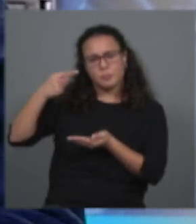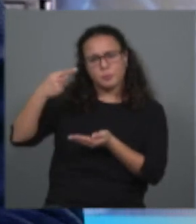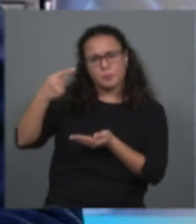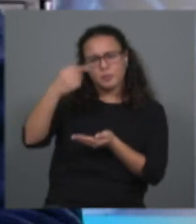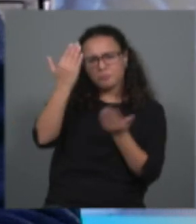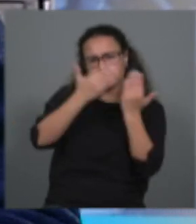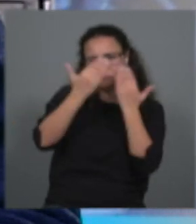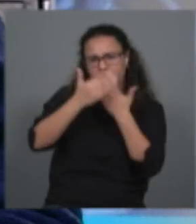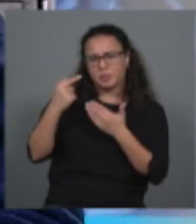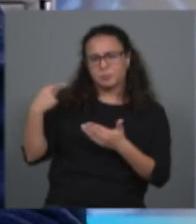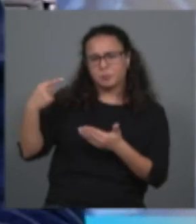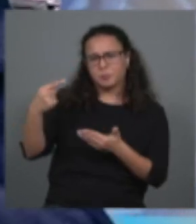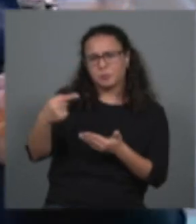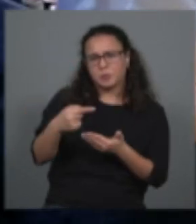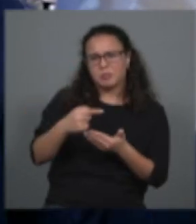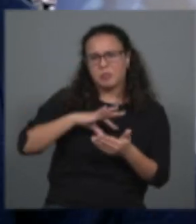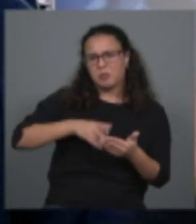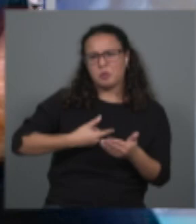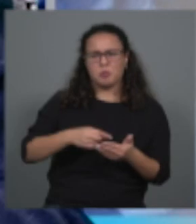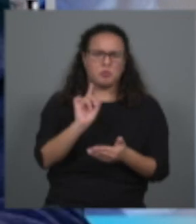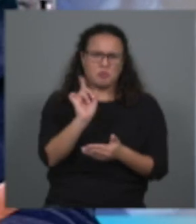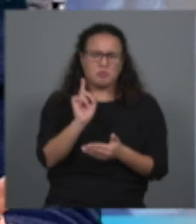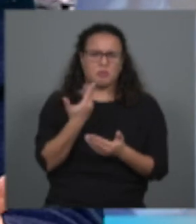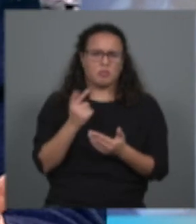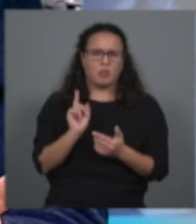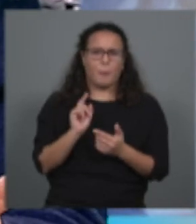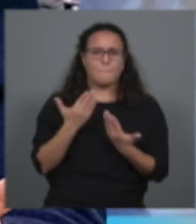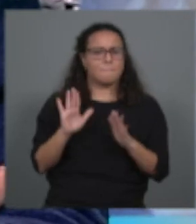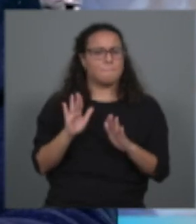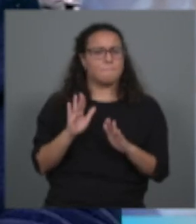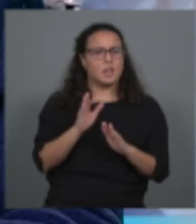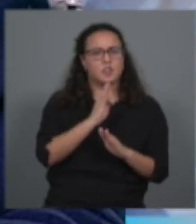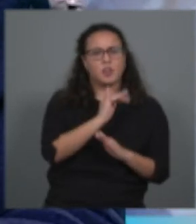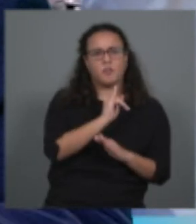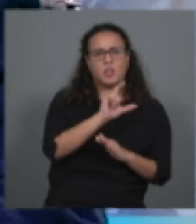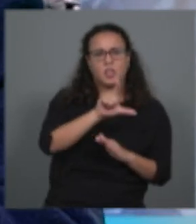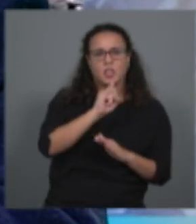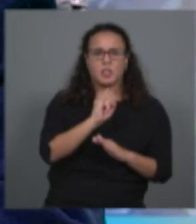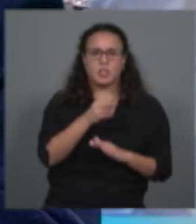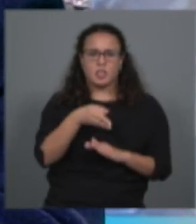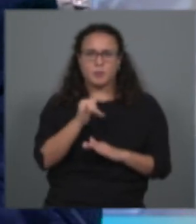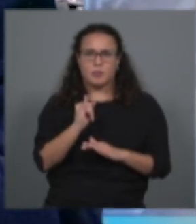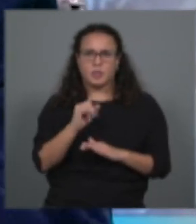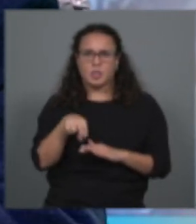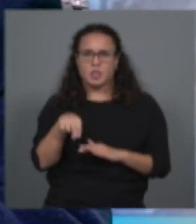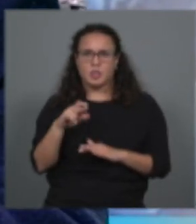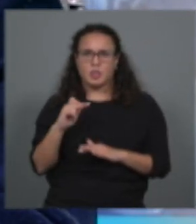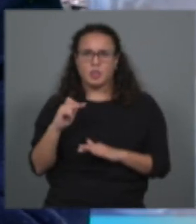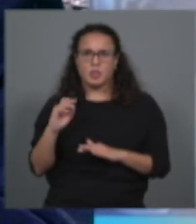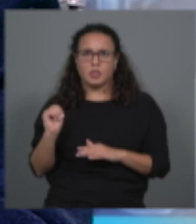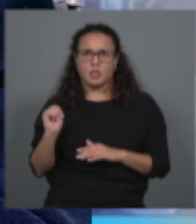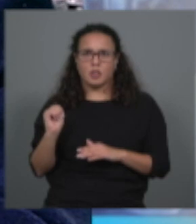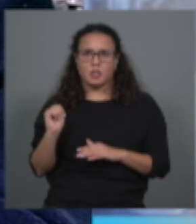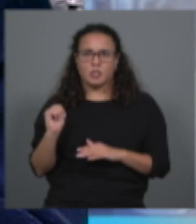todo o mundo, mas é um exagero. Mas ainda há dias foi das Filipinas, que eu depois pedi que para lá, que